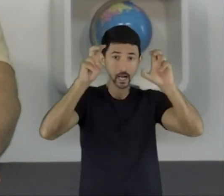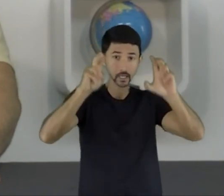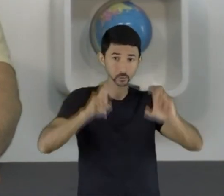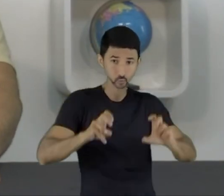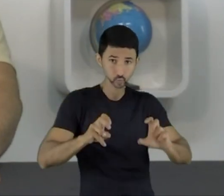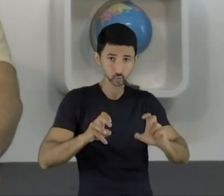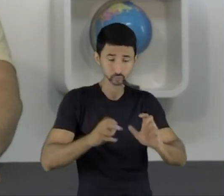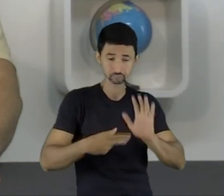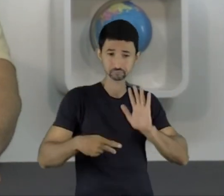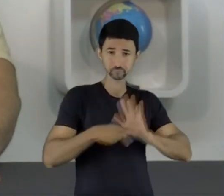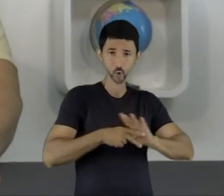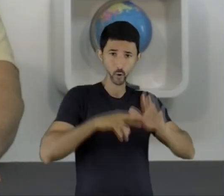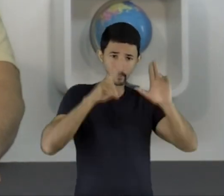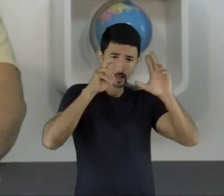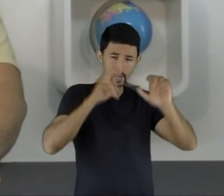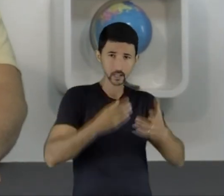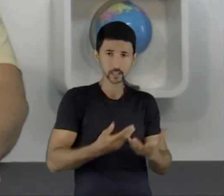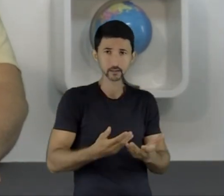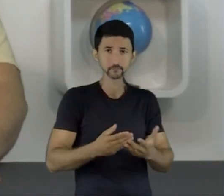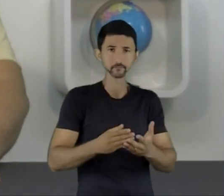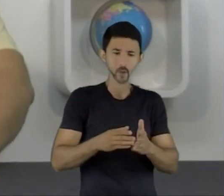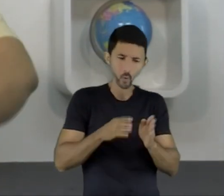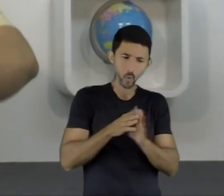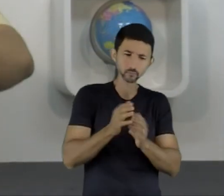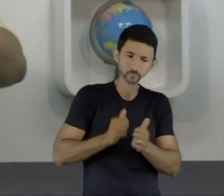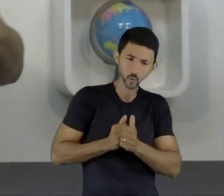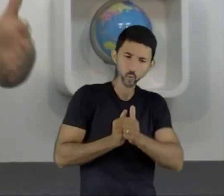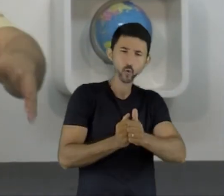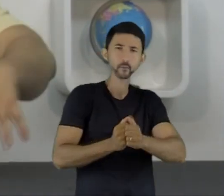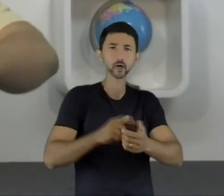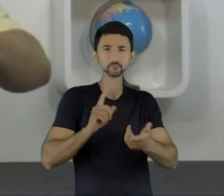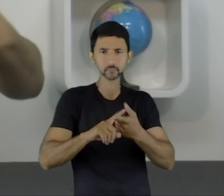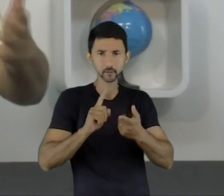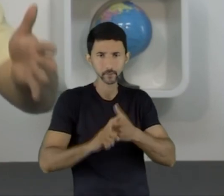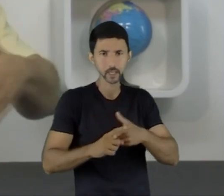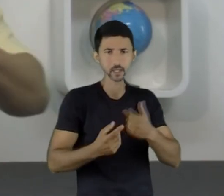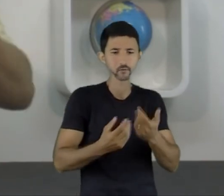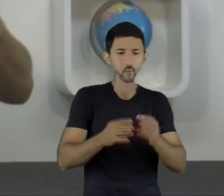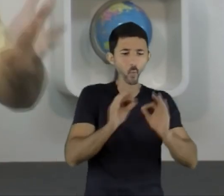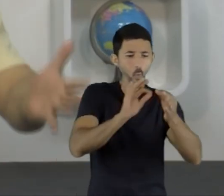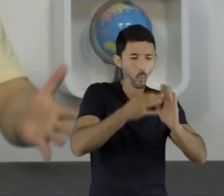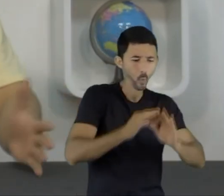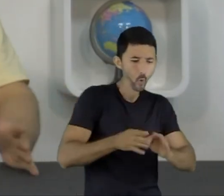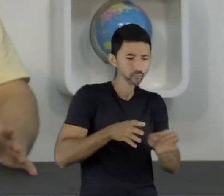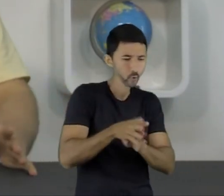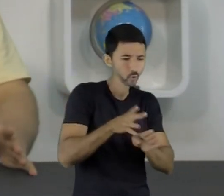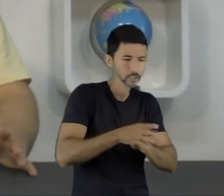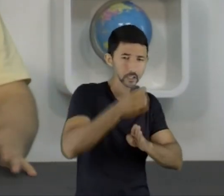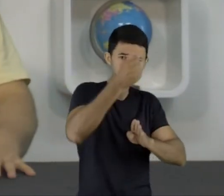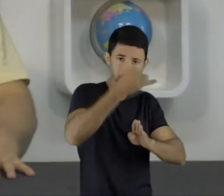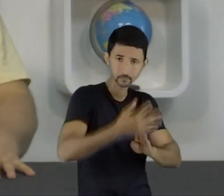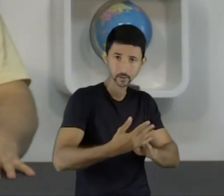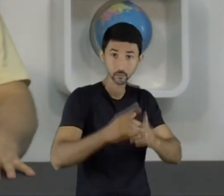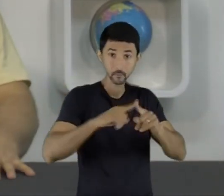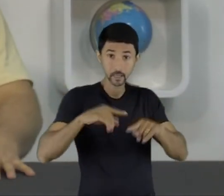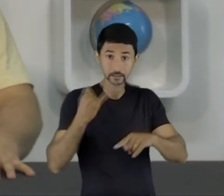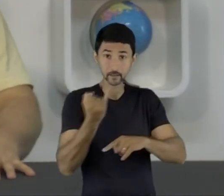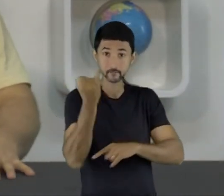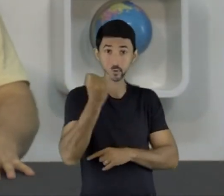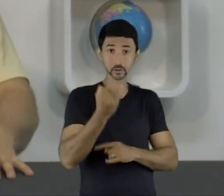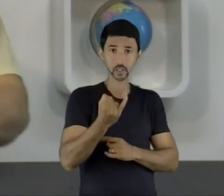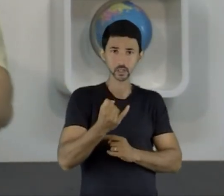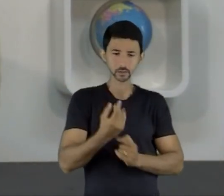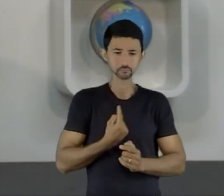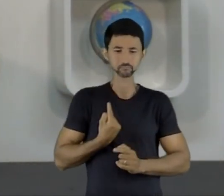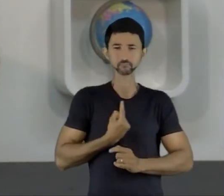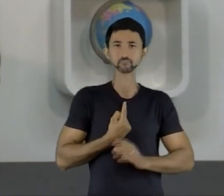si próprio, certo? E claro que eu acompanho eles também. Em alguns momentos eu detalho, oriento, eu explico. Mas é importante ter essa